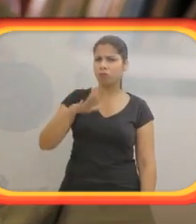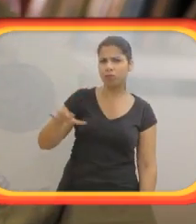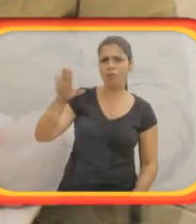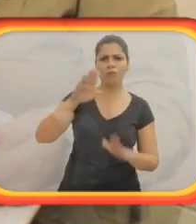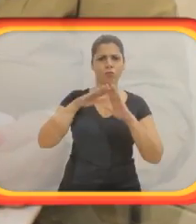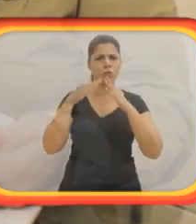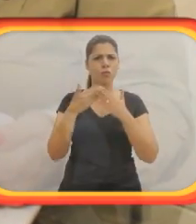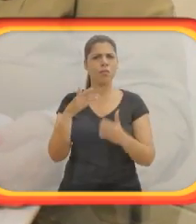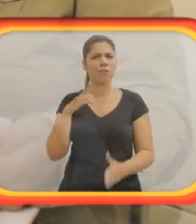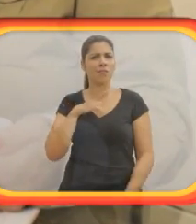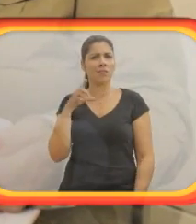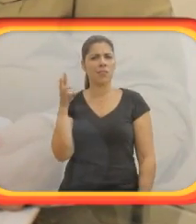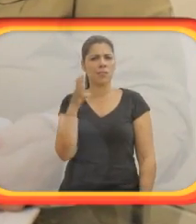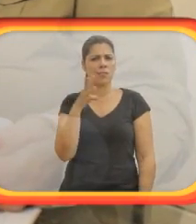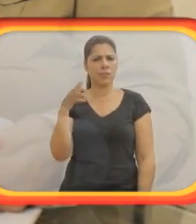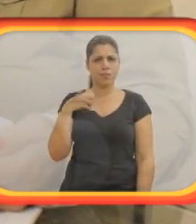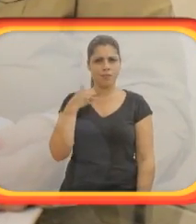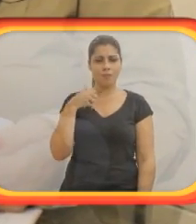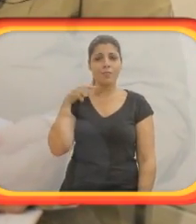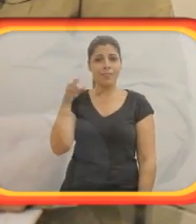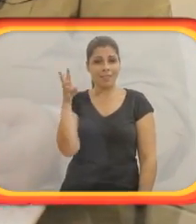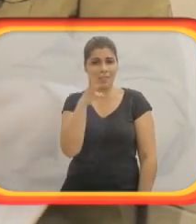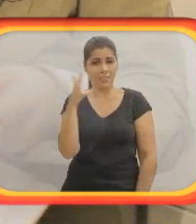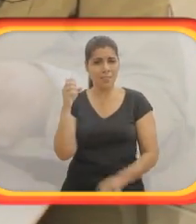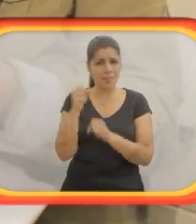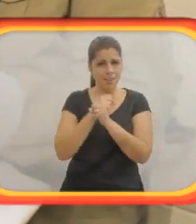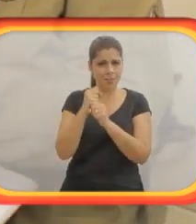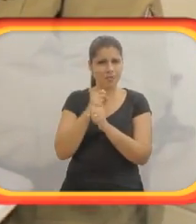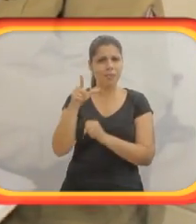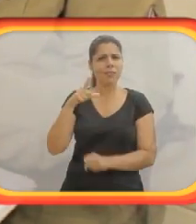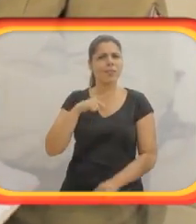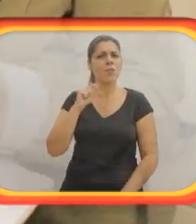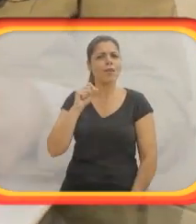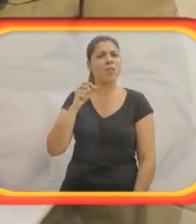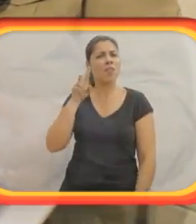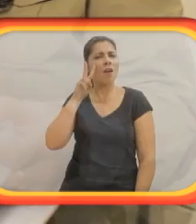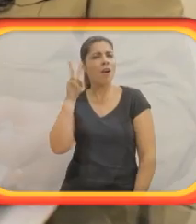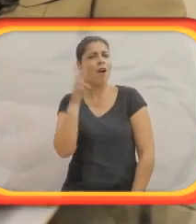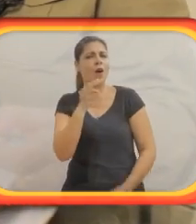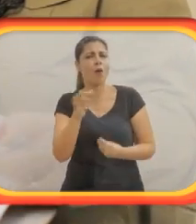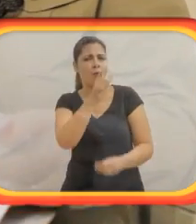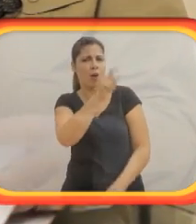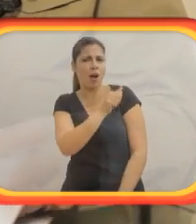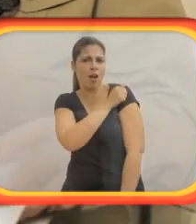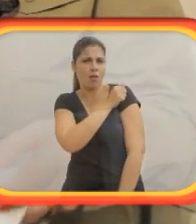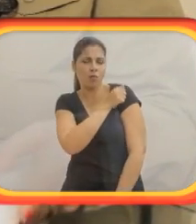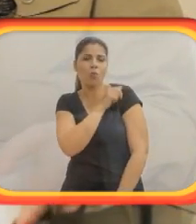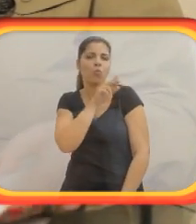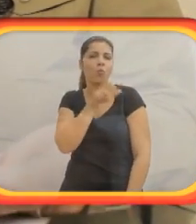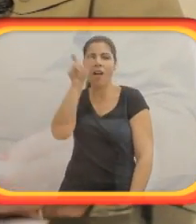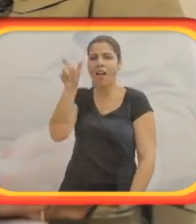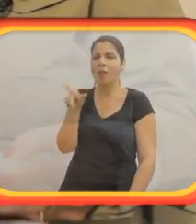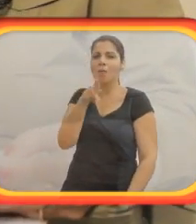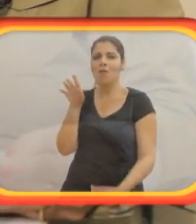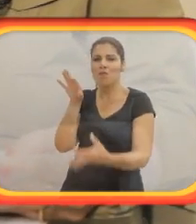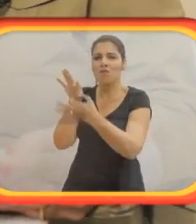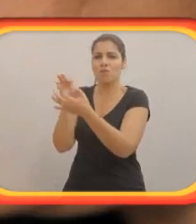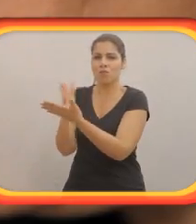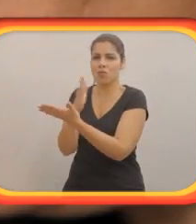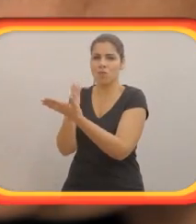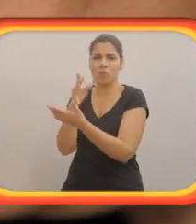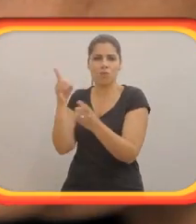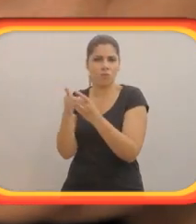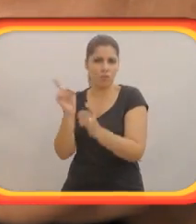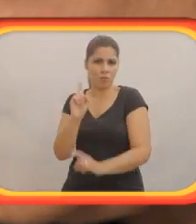sou diretora-geral. O colégio tem 33 anos e nesses 33 anos ele tem sempre o olhar no aluno e